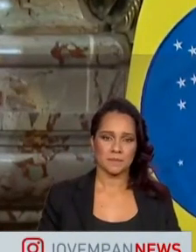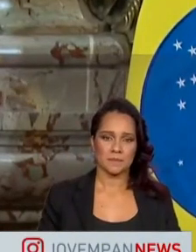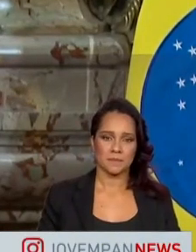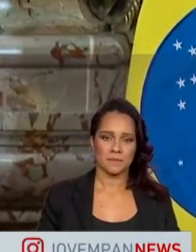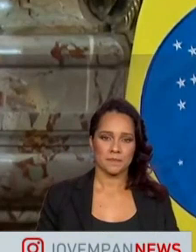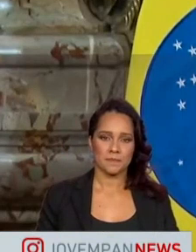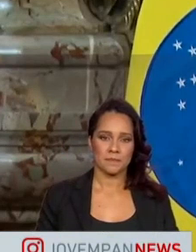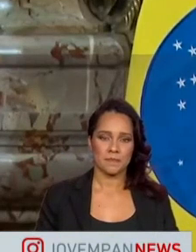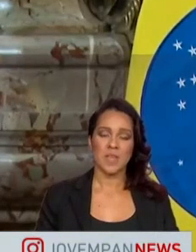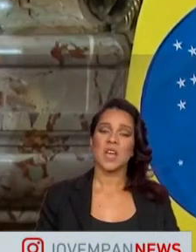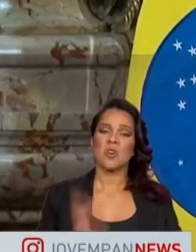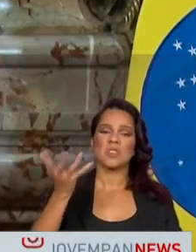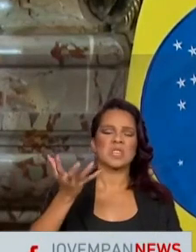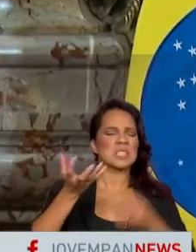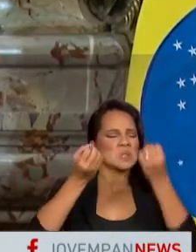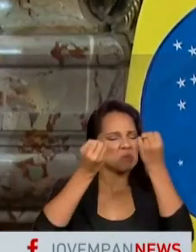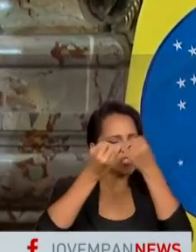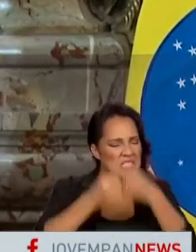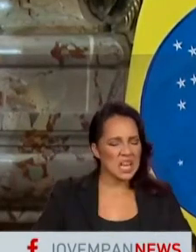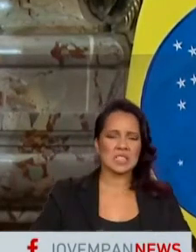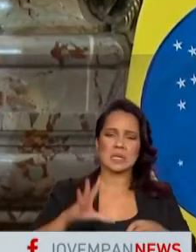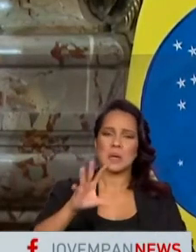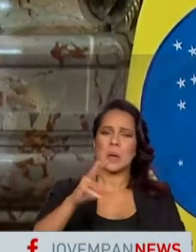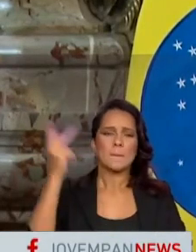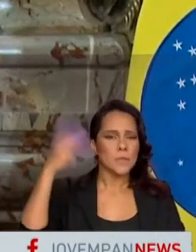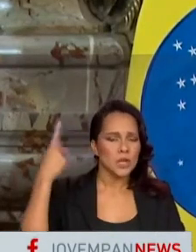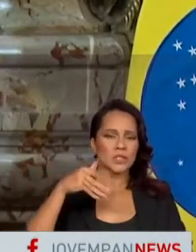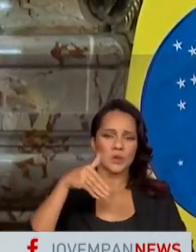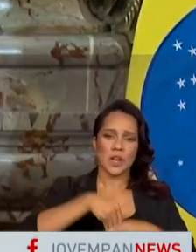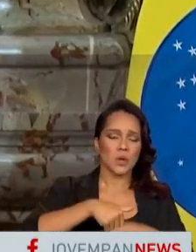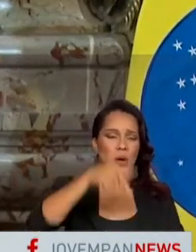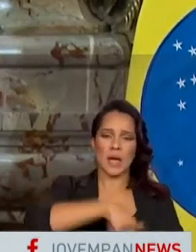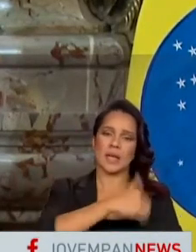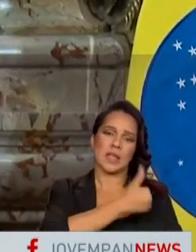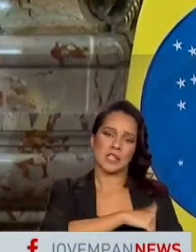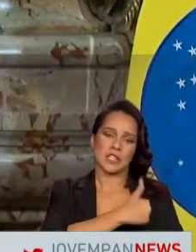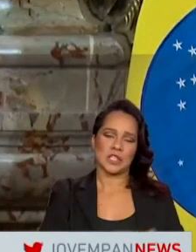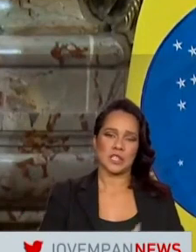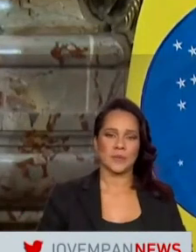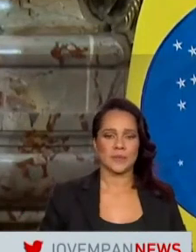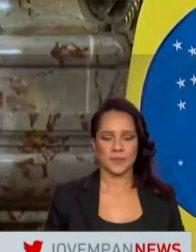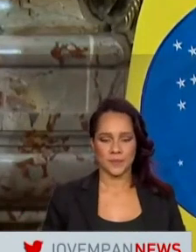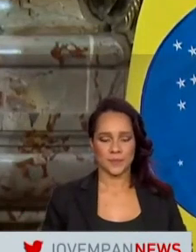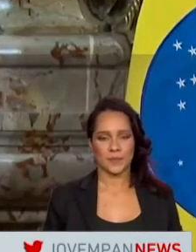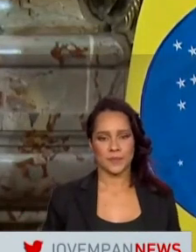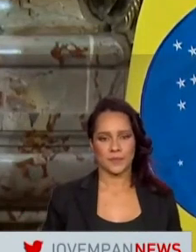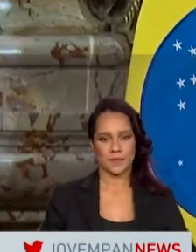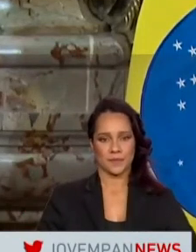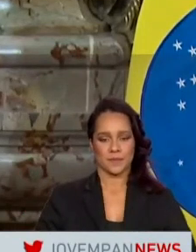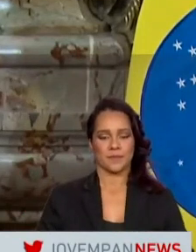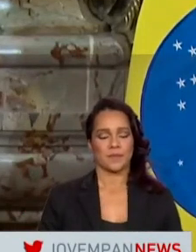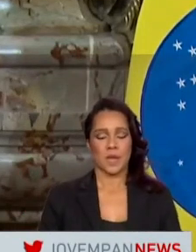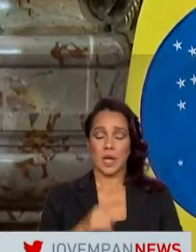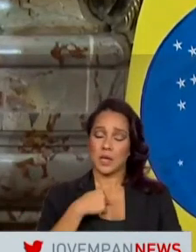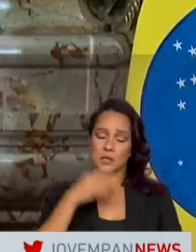permita, que aconteça um desastre político eleitoral aqui na Argentina. Um desastre aqui na Argentina, a nível eleitoral. É